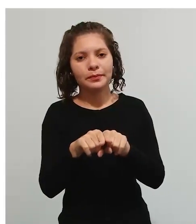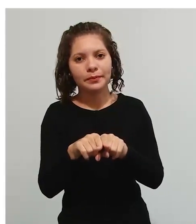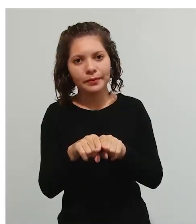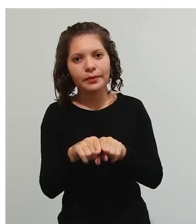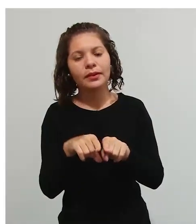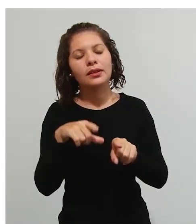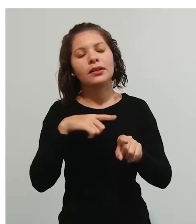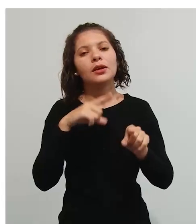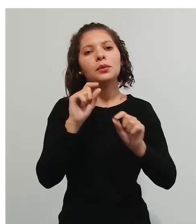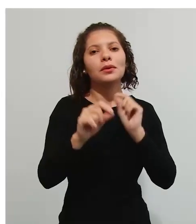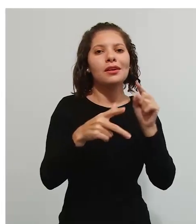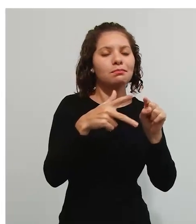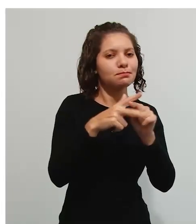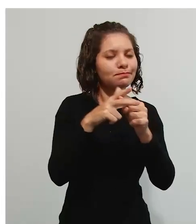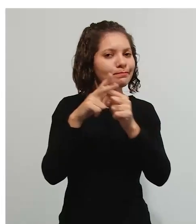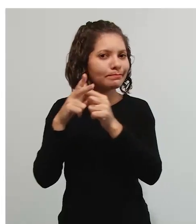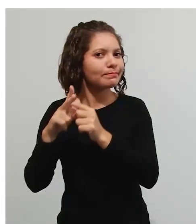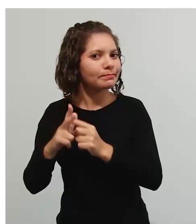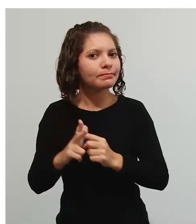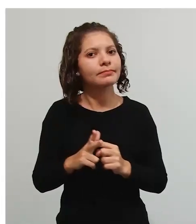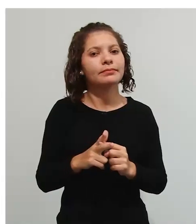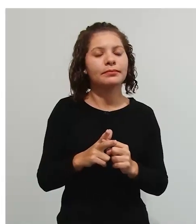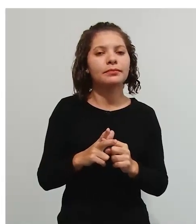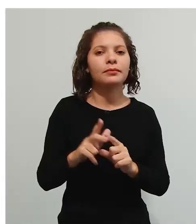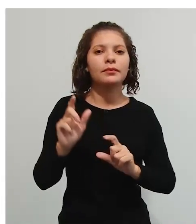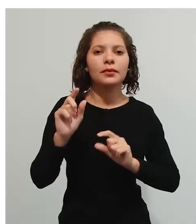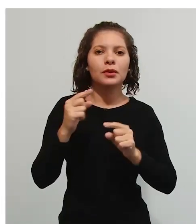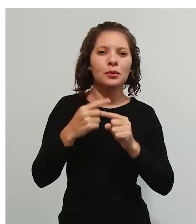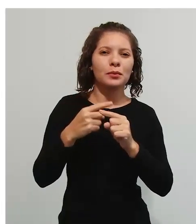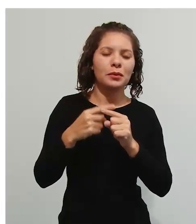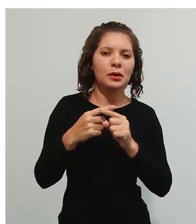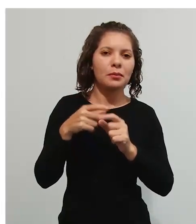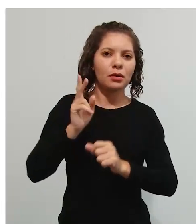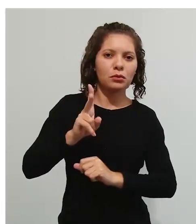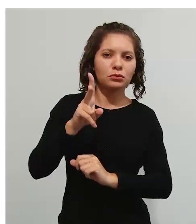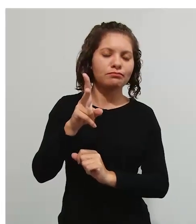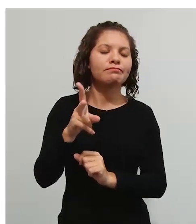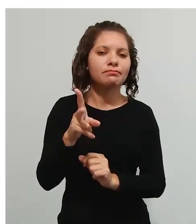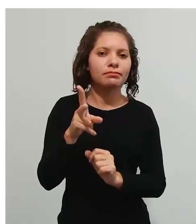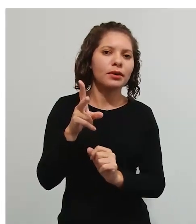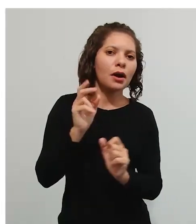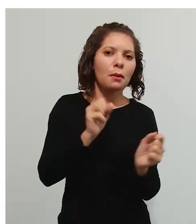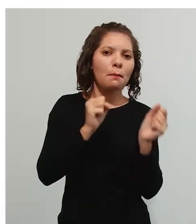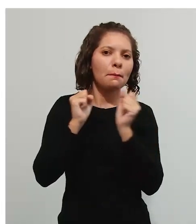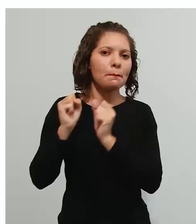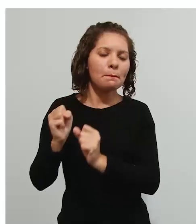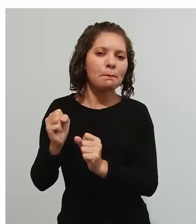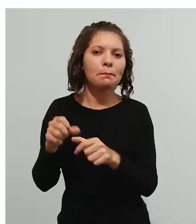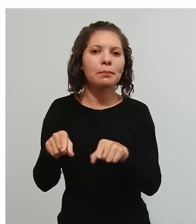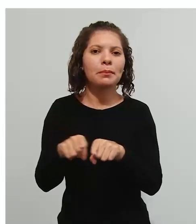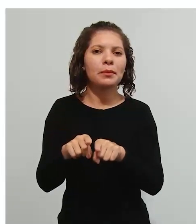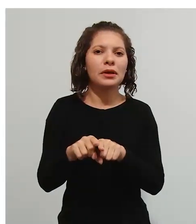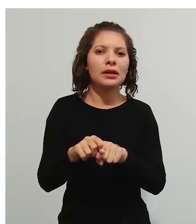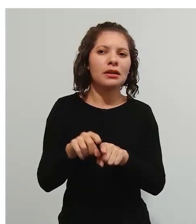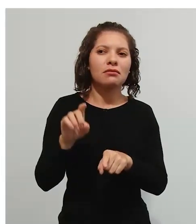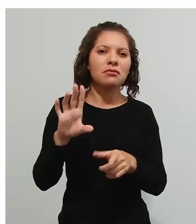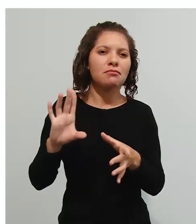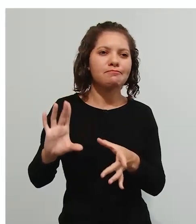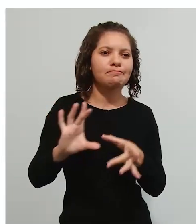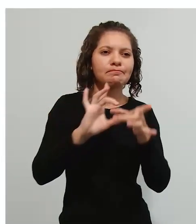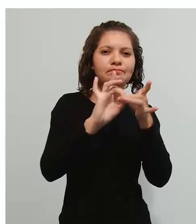convido você agora não, senão vai atrapalhar minha aula, mas acabando a aula, vai lá e abre a Constituição Federal, artigo